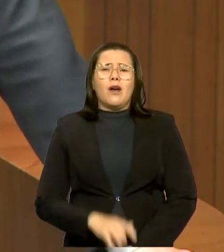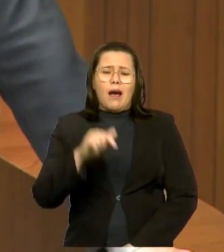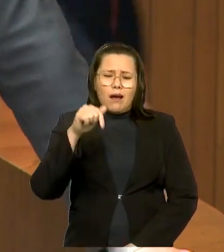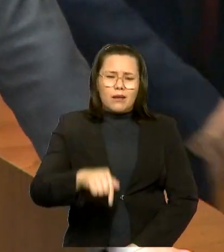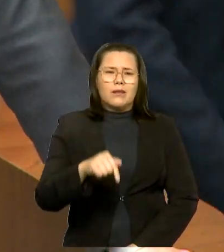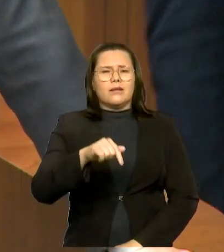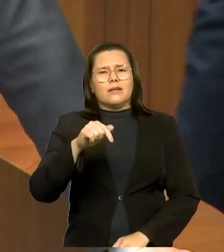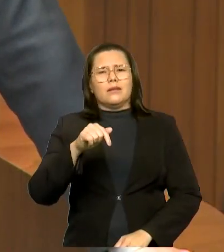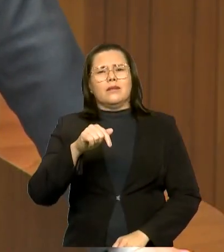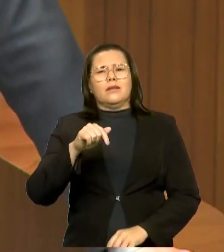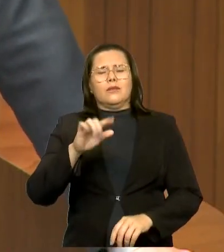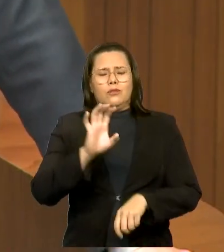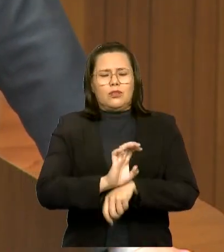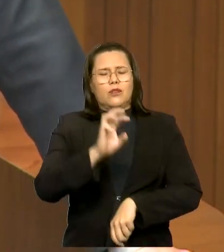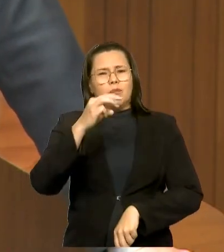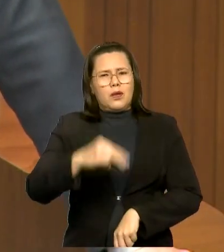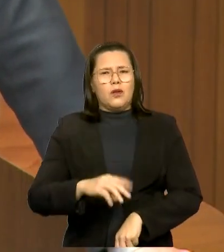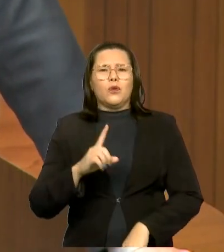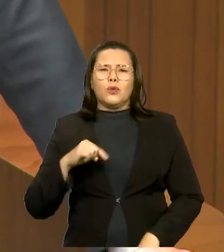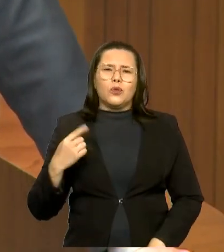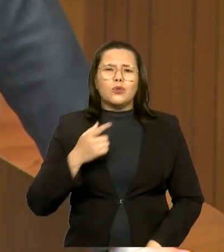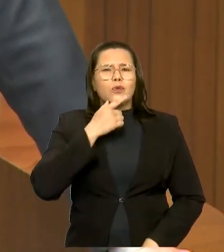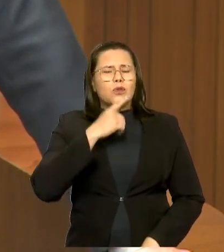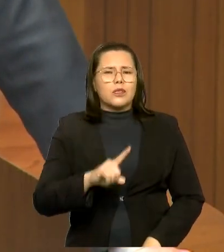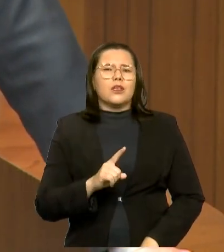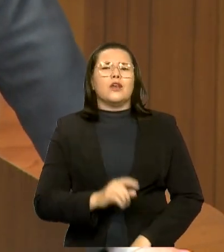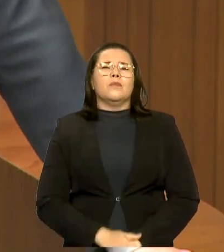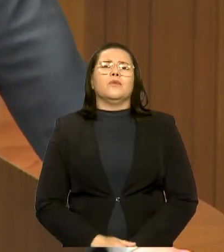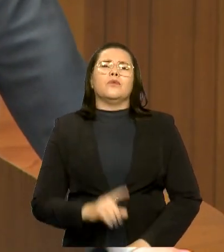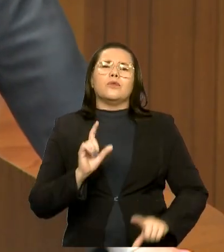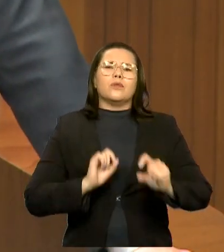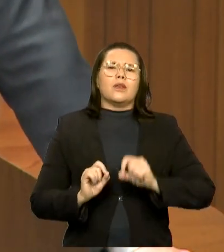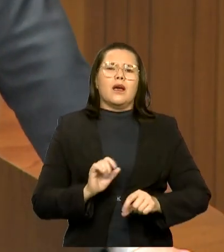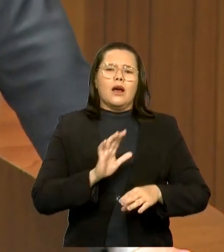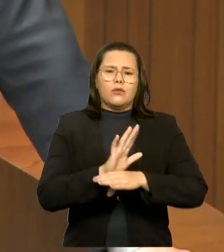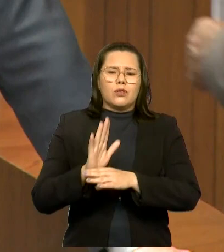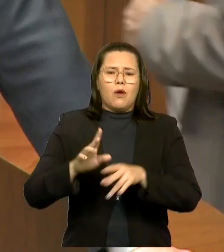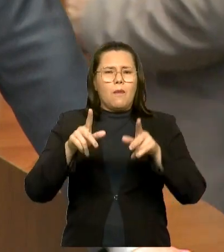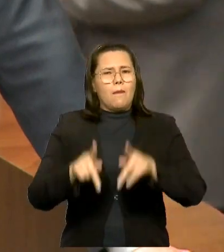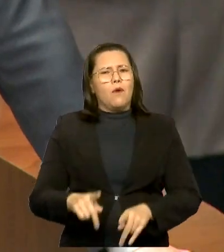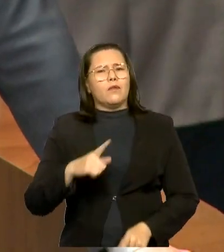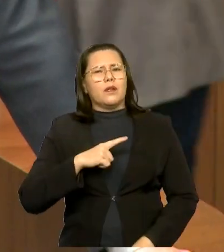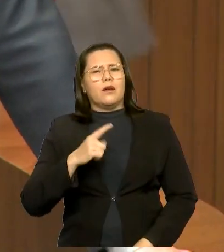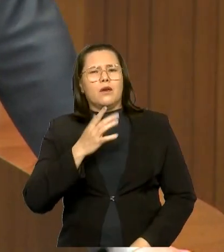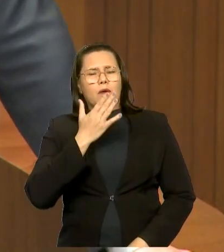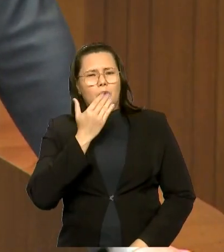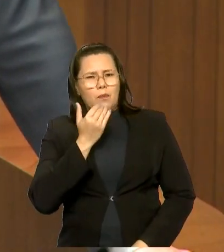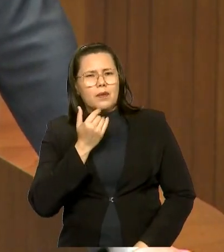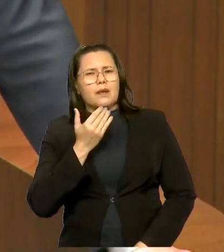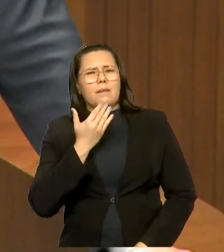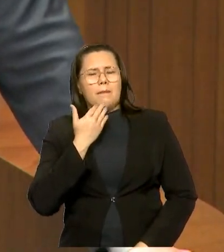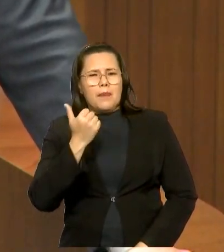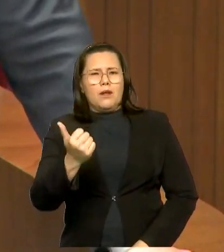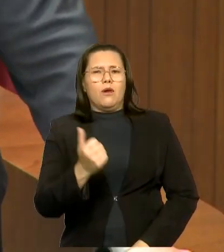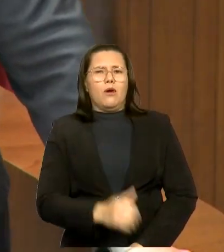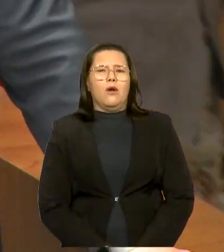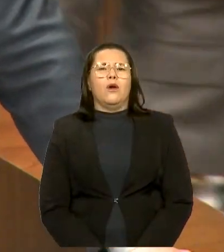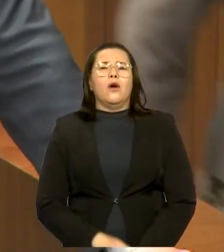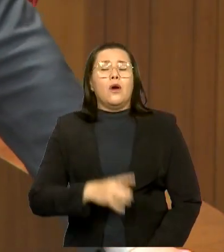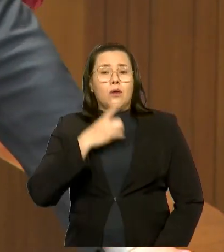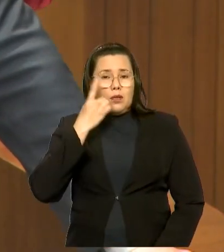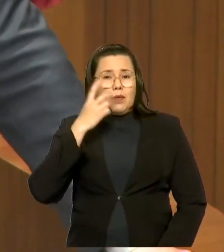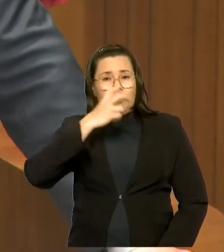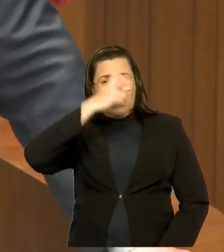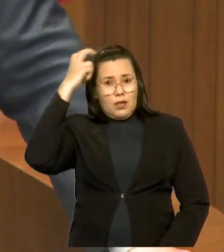desse programa Comida na Mesa, incorporamos também os restaurantes populares. O deputado Neto Evangelista teve a oportunidade de ampliar essa rede no início